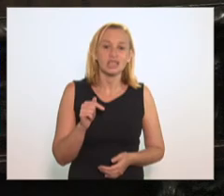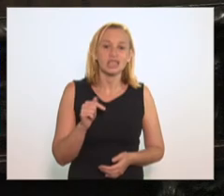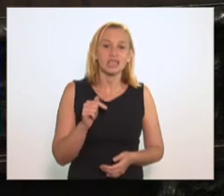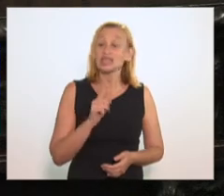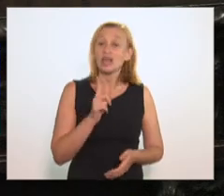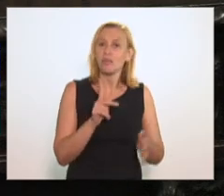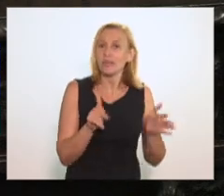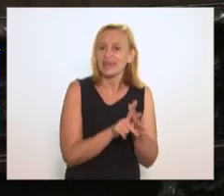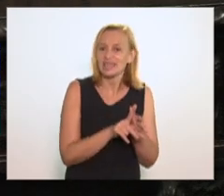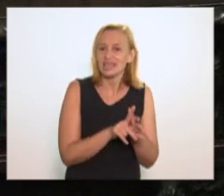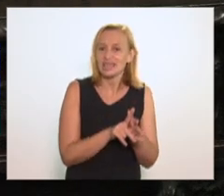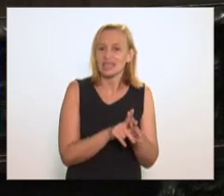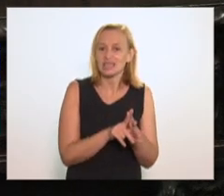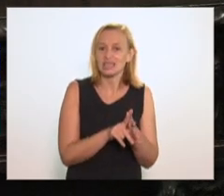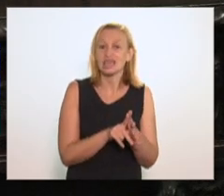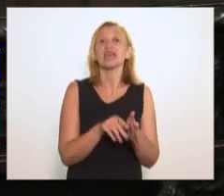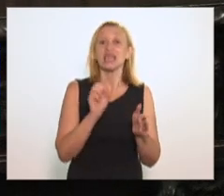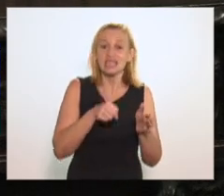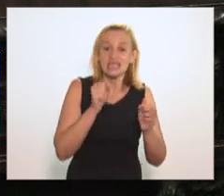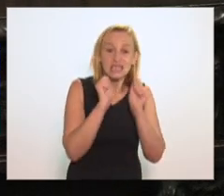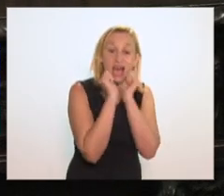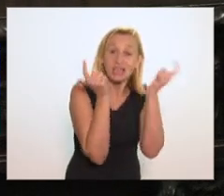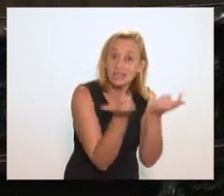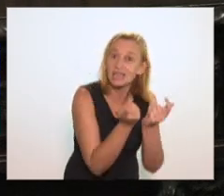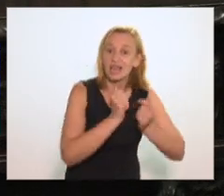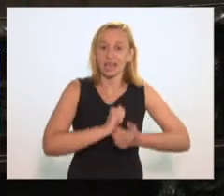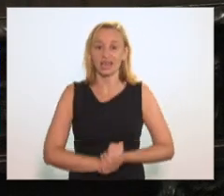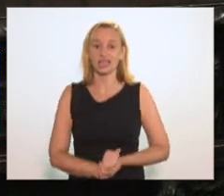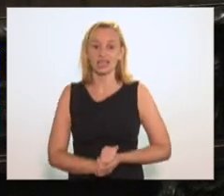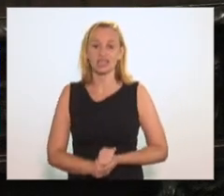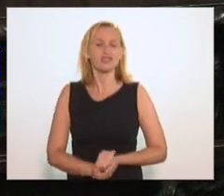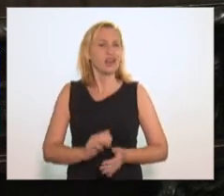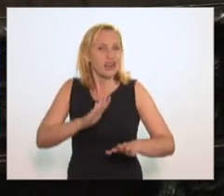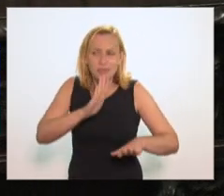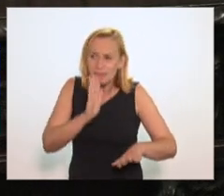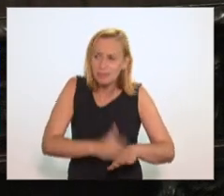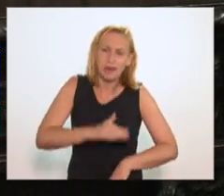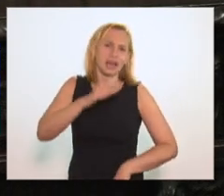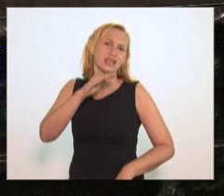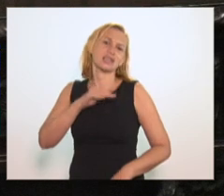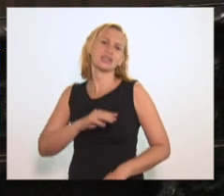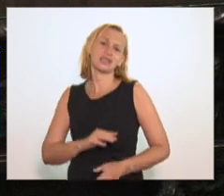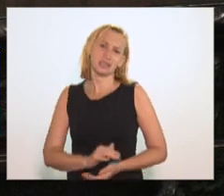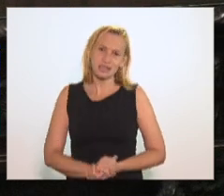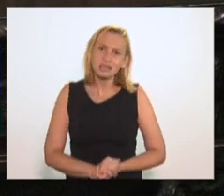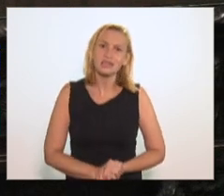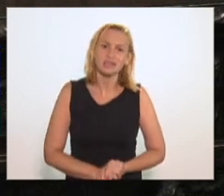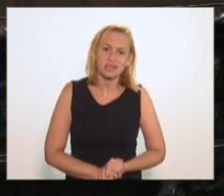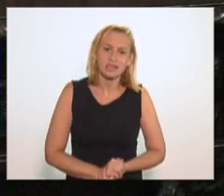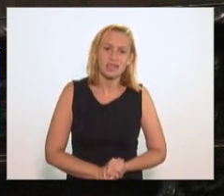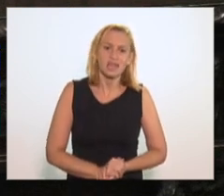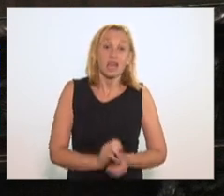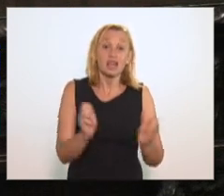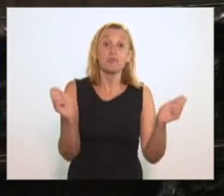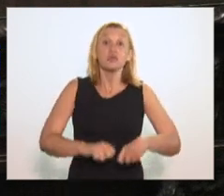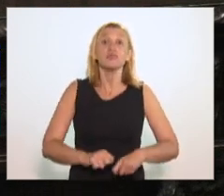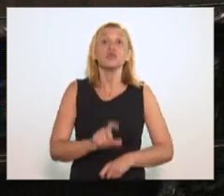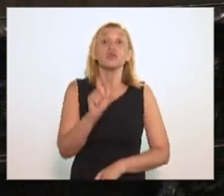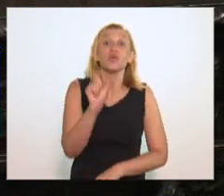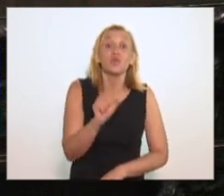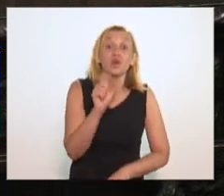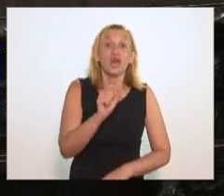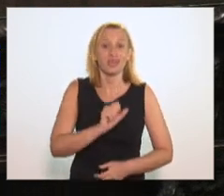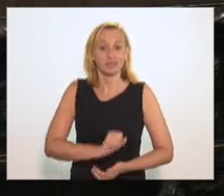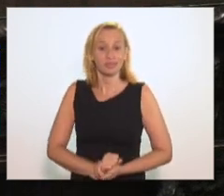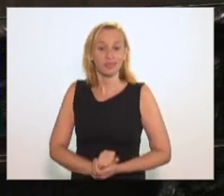pertence pertence à Assembleia porque ele vai muito além deputado André Siciliano porque ele possibilita com que o